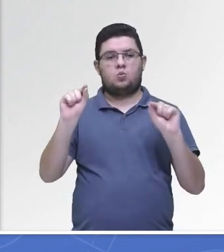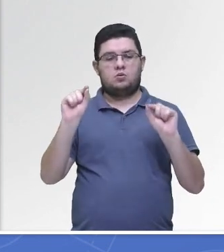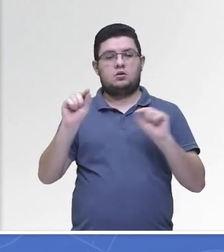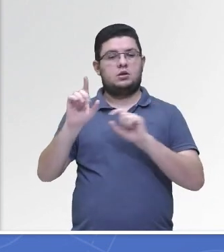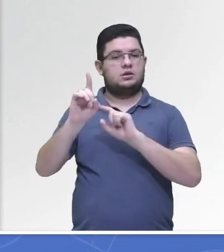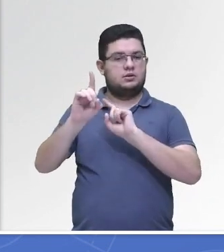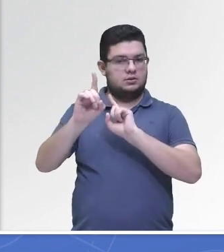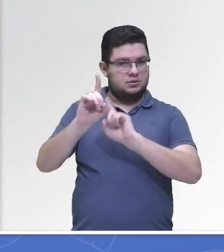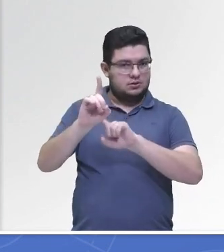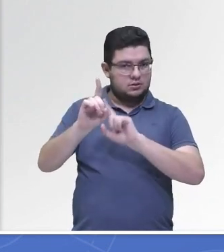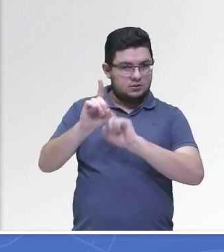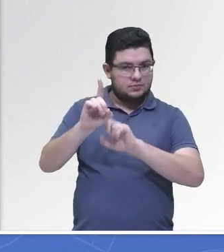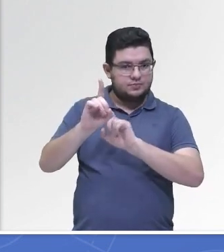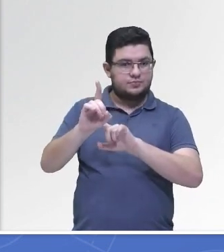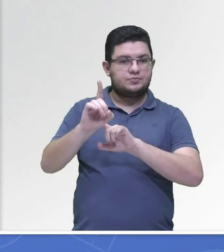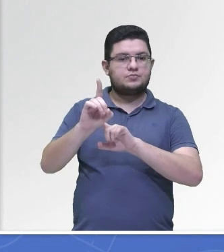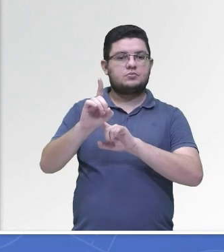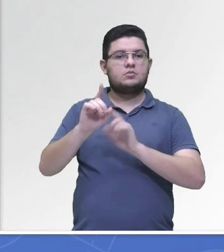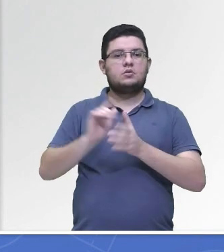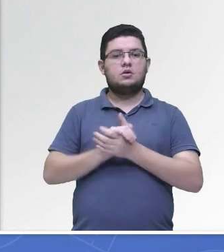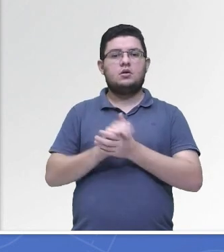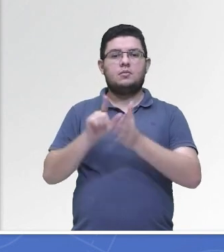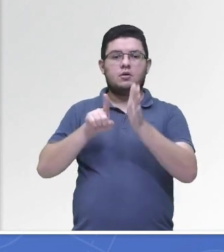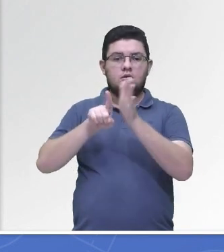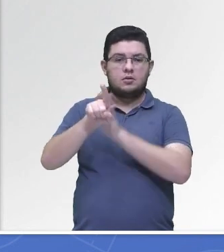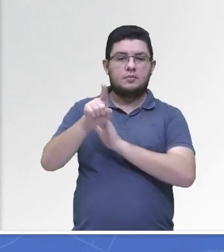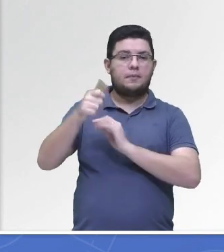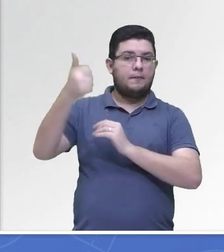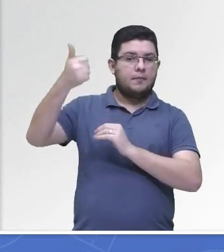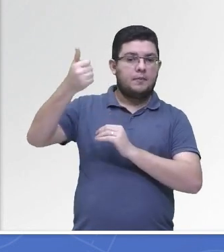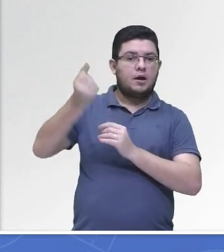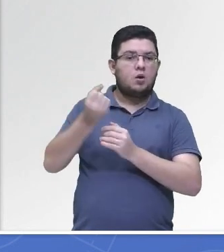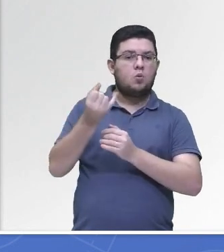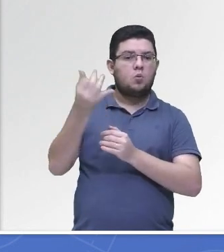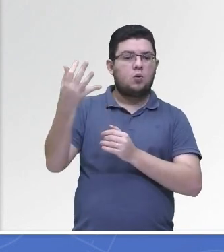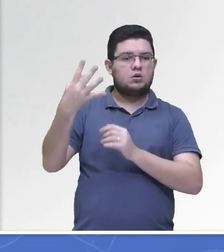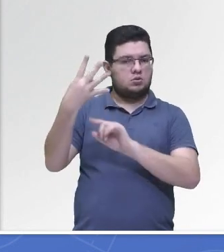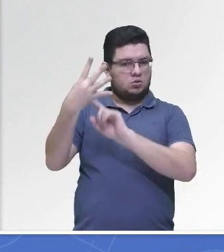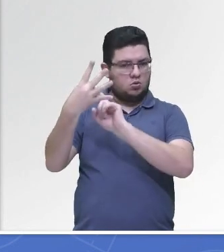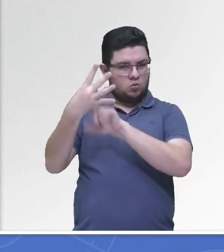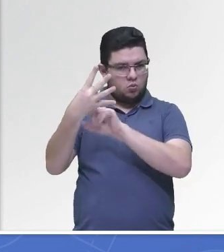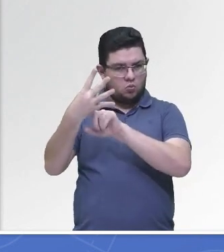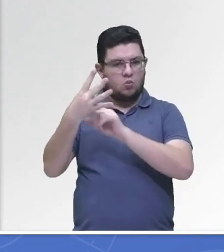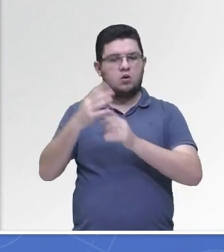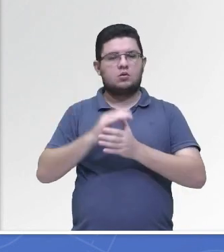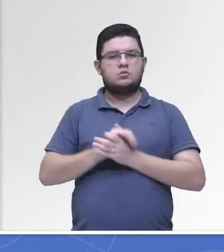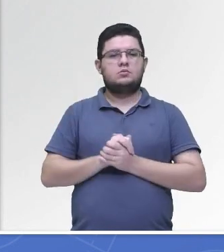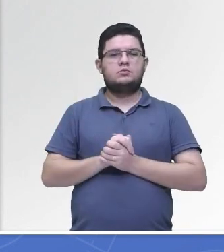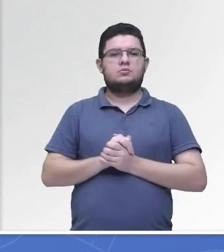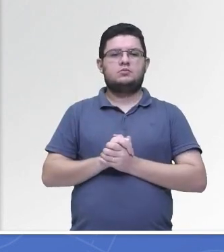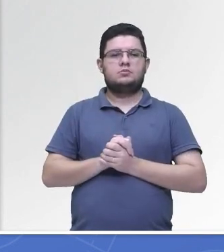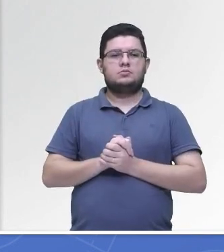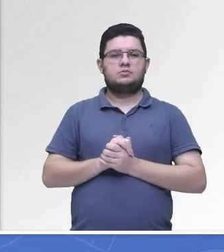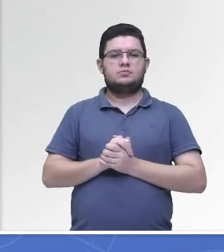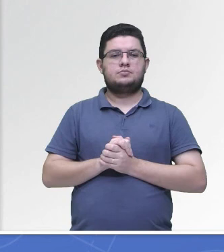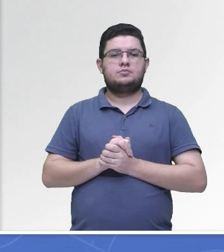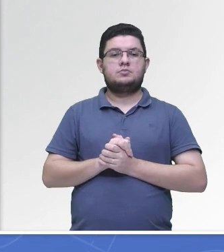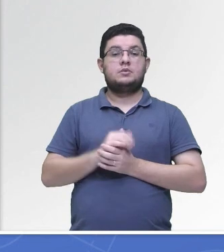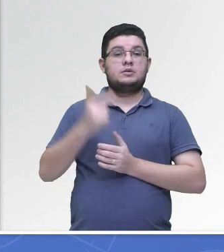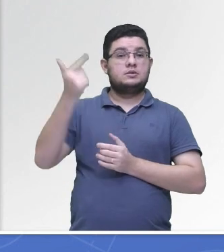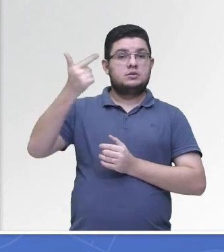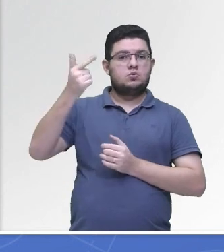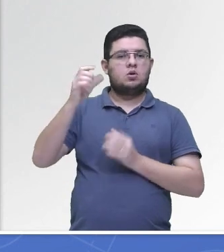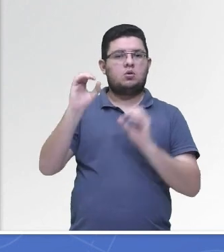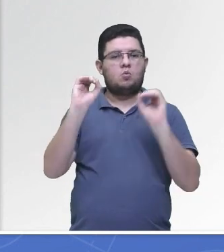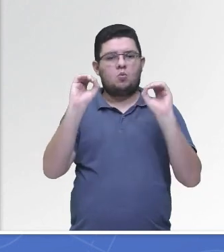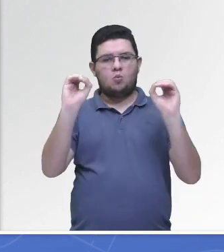Letra D, ele está perguntando primário, secundário e terciário. Carbono primário sabemos que tem 4. Secundário